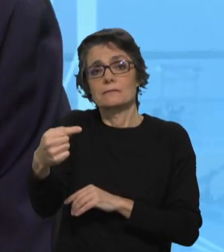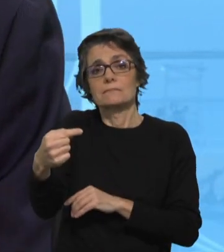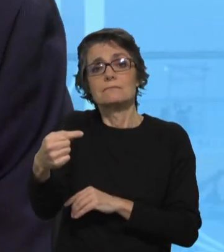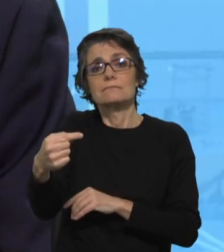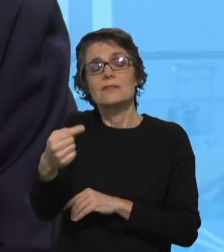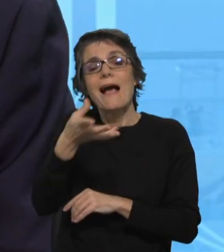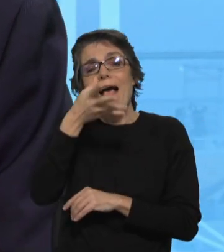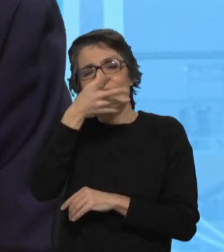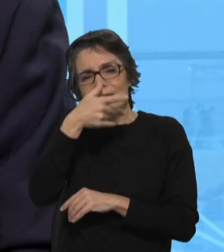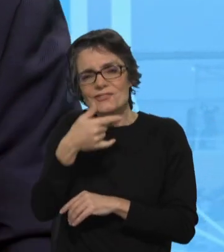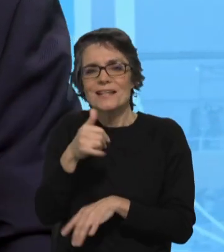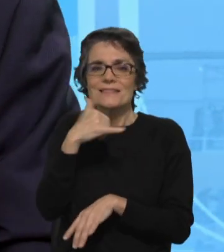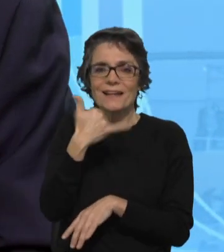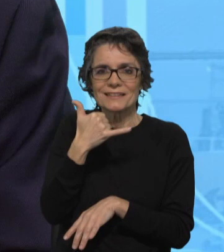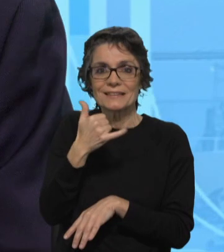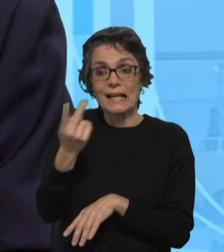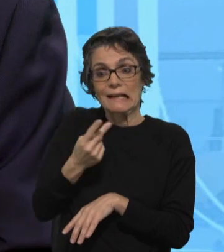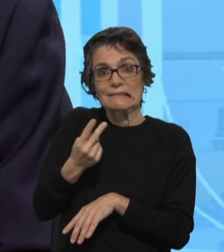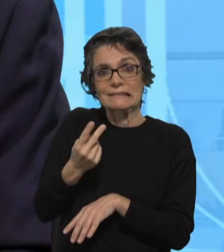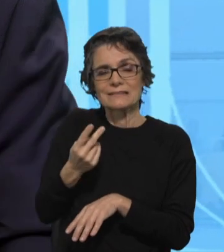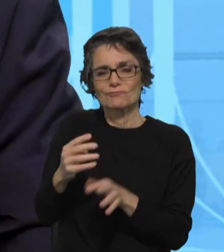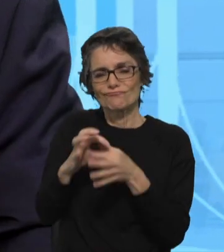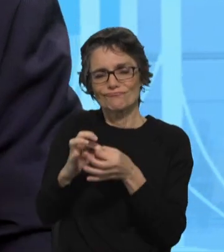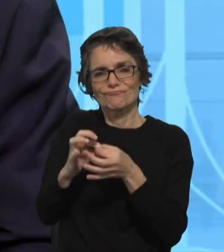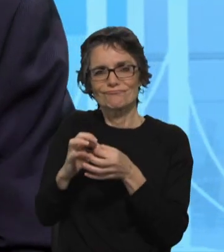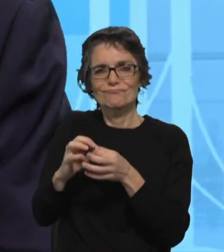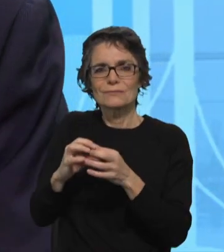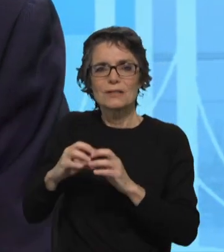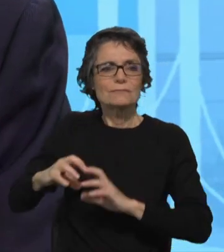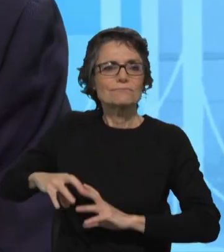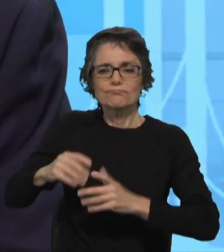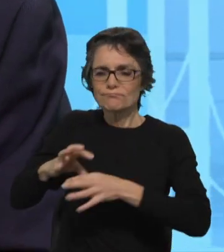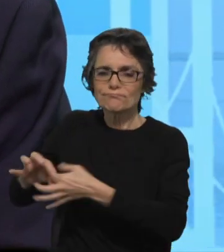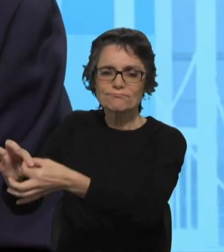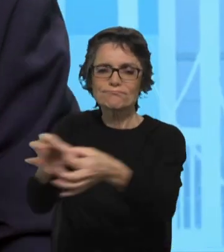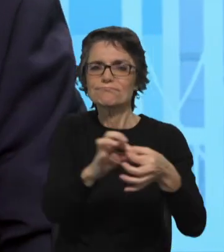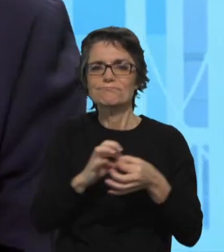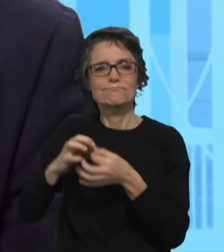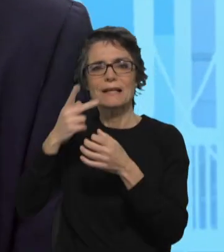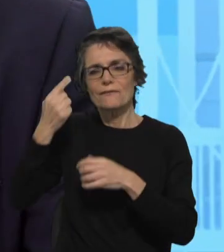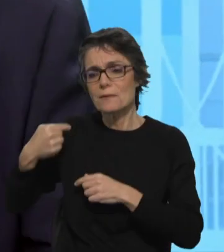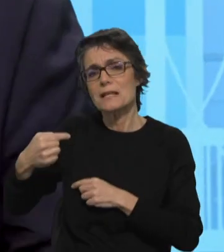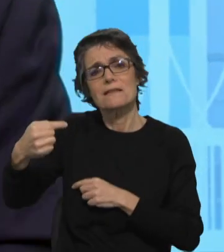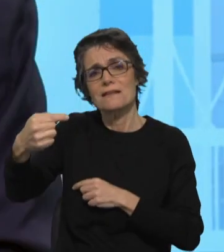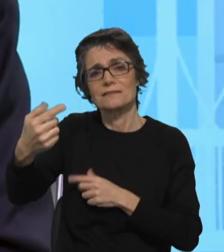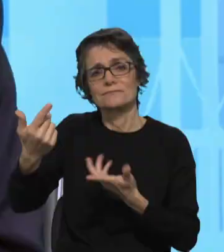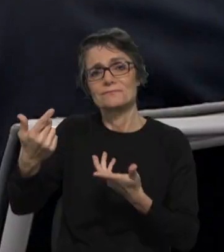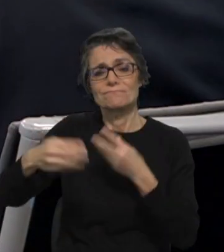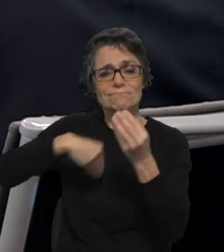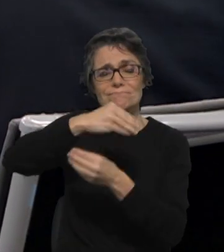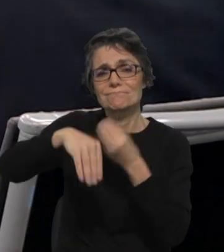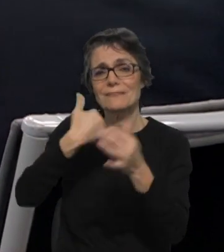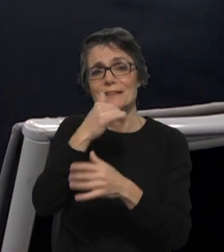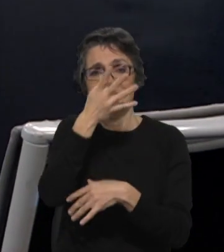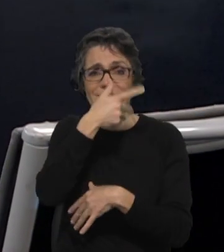a tristeza e a alegria, elas crescem juntas, elas habitam o mesmo território humano e também ao longo desta